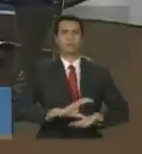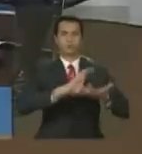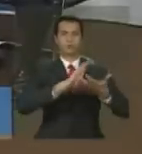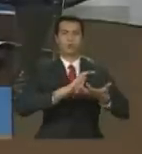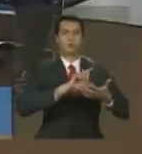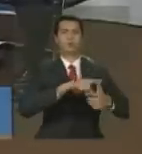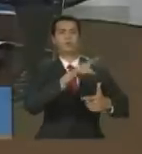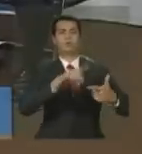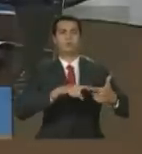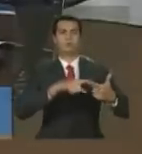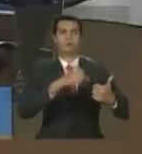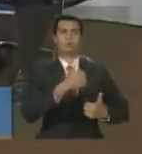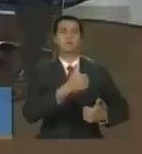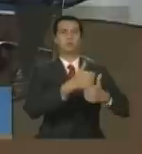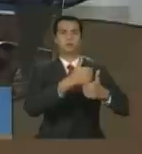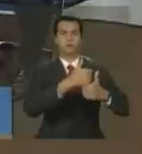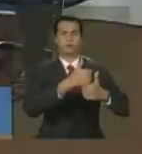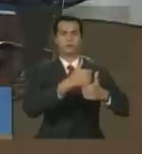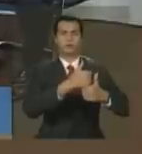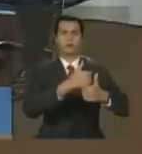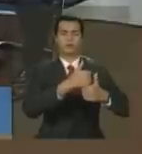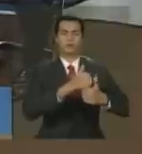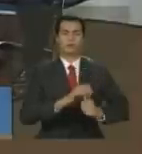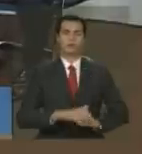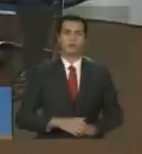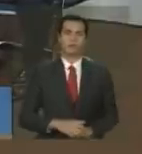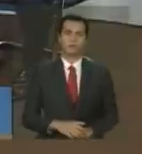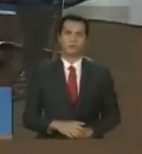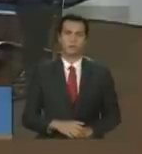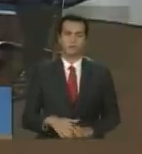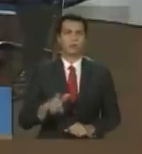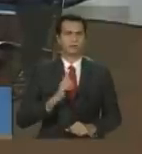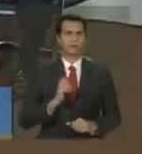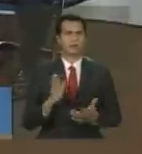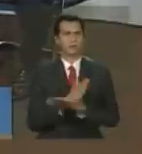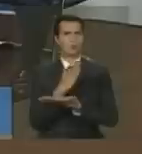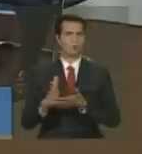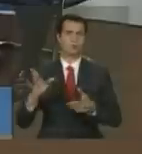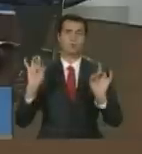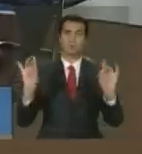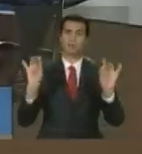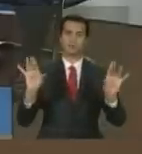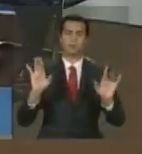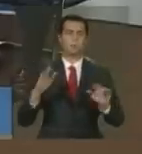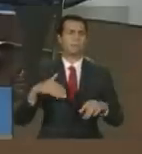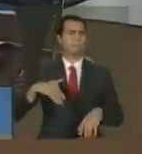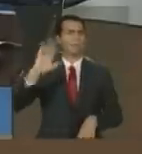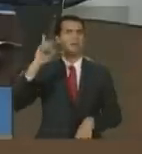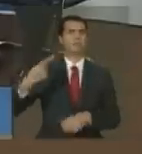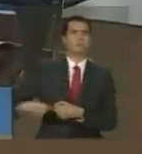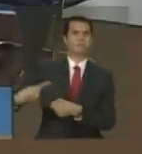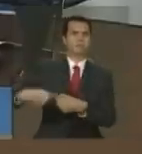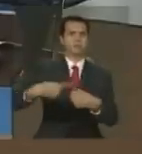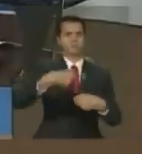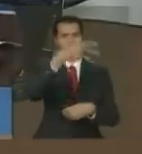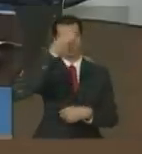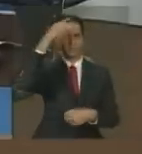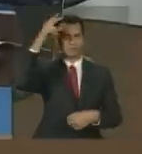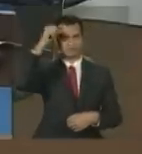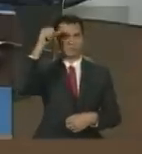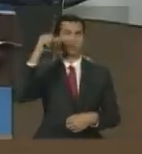o vice-presidente. Existe um caso especial, que esse que está gerando o maior número de dúvidas nos municípios, que é quando o secretário de